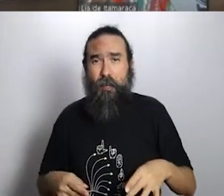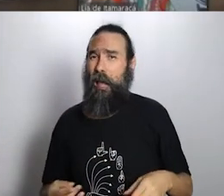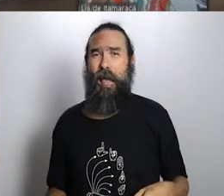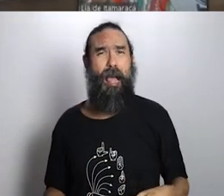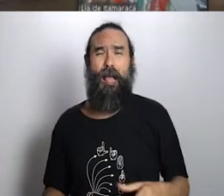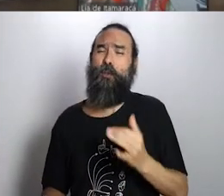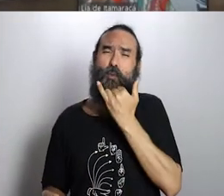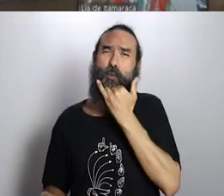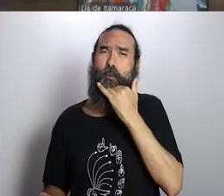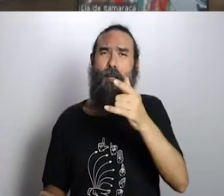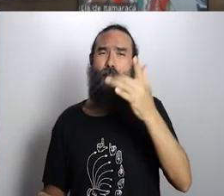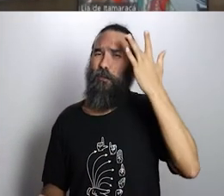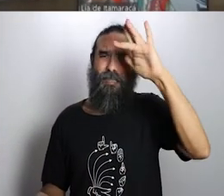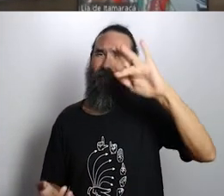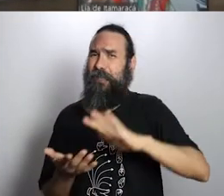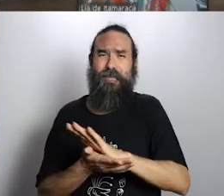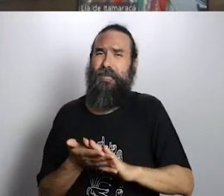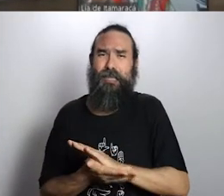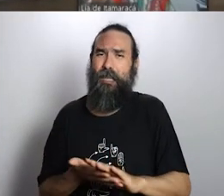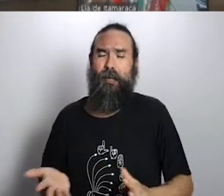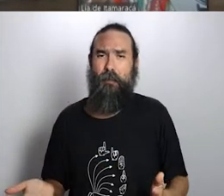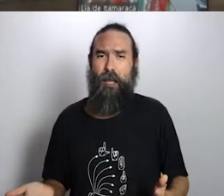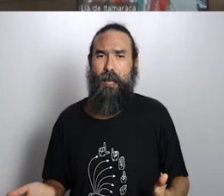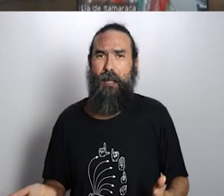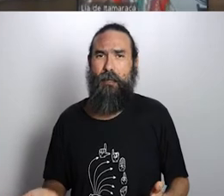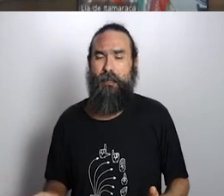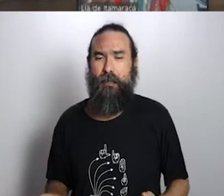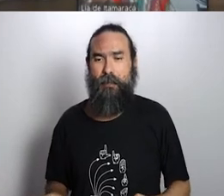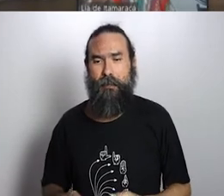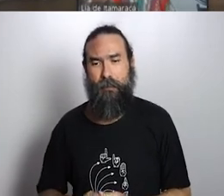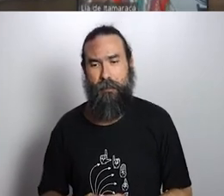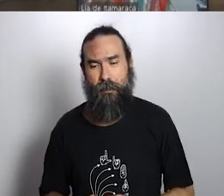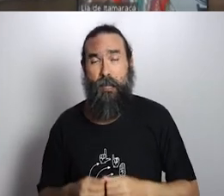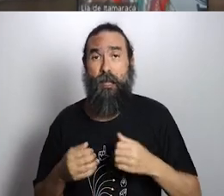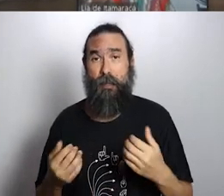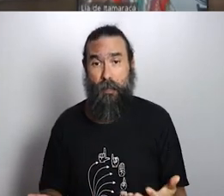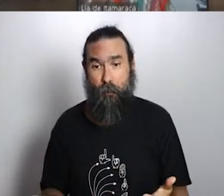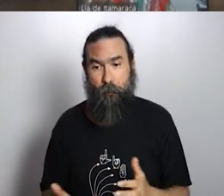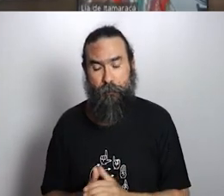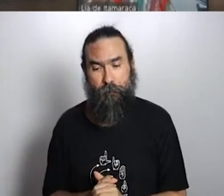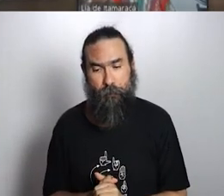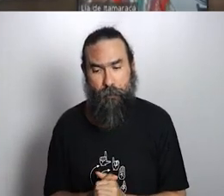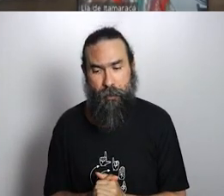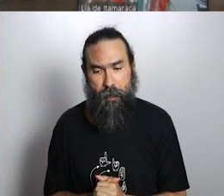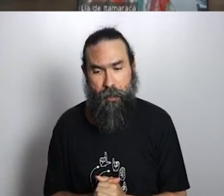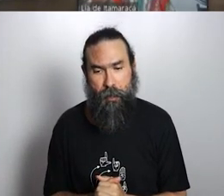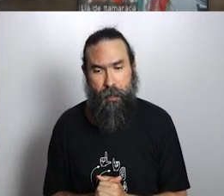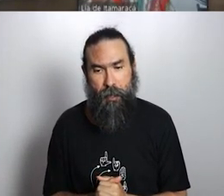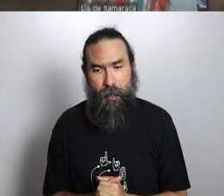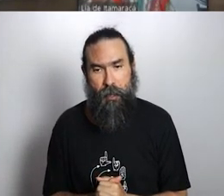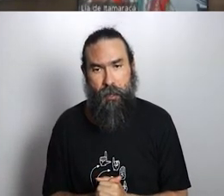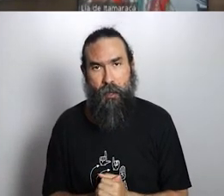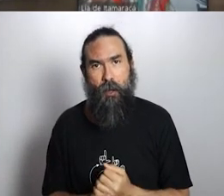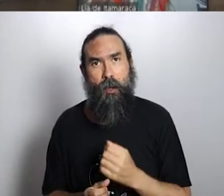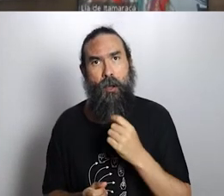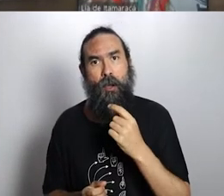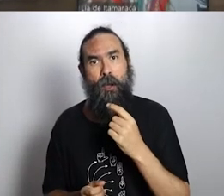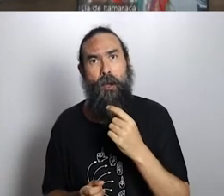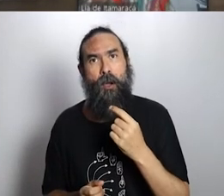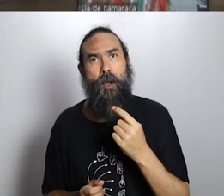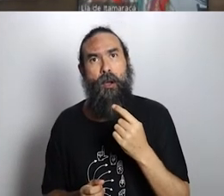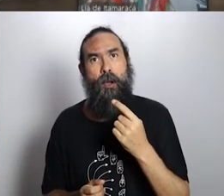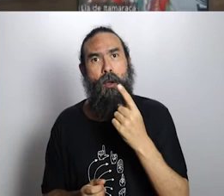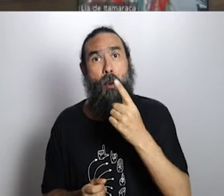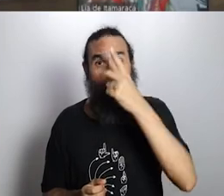está sabendo de nada. Portanto, essa coisa que você hoje leva e uma